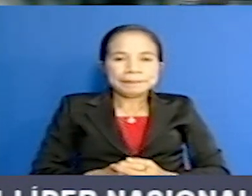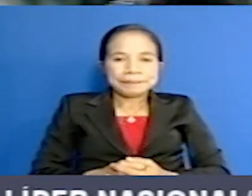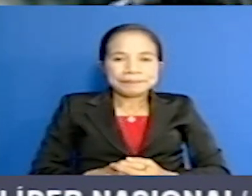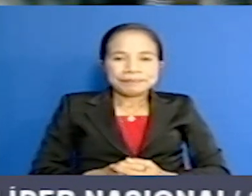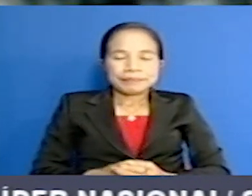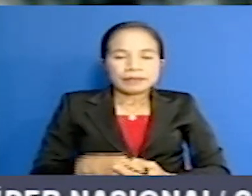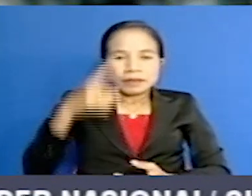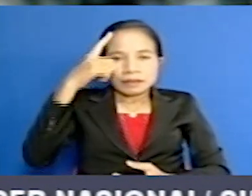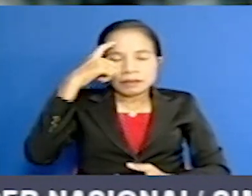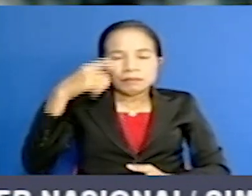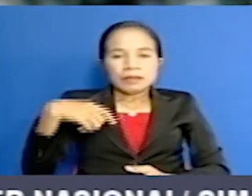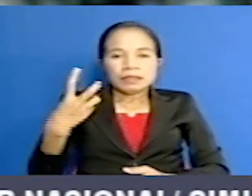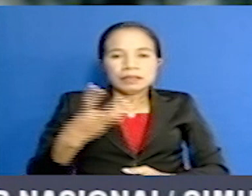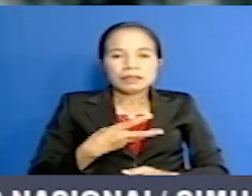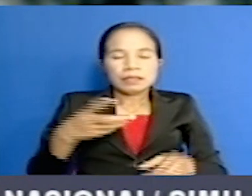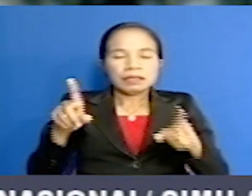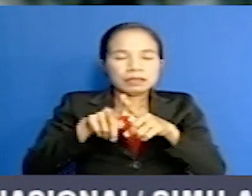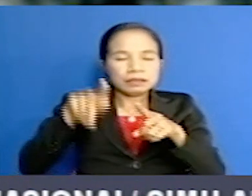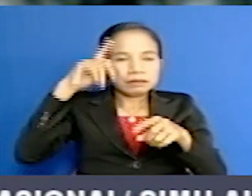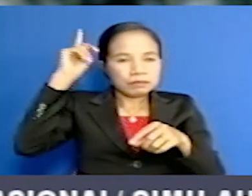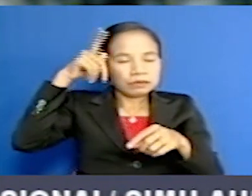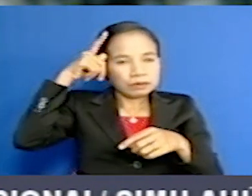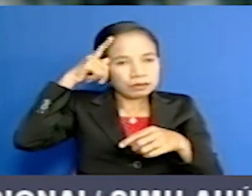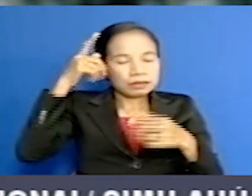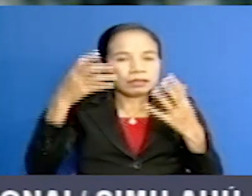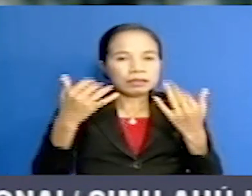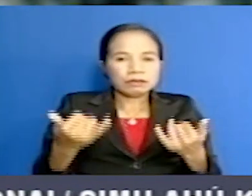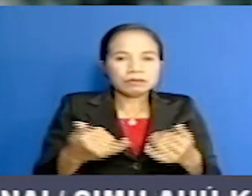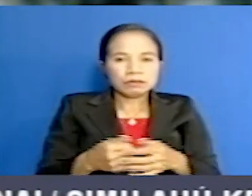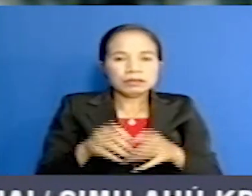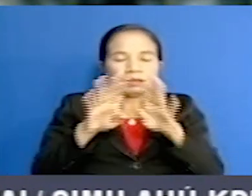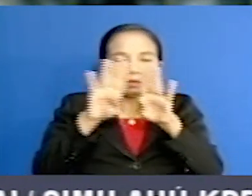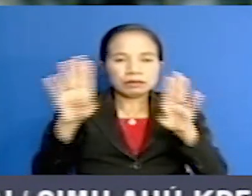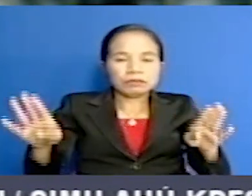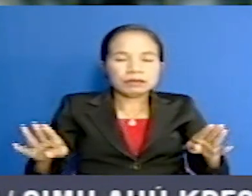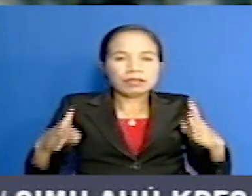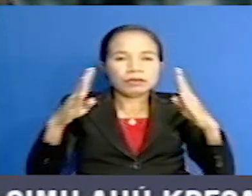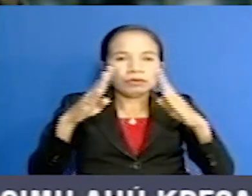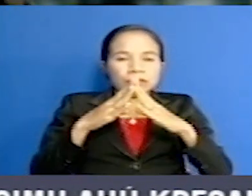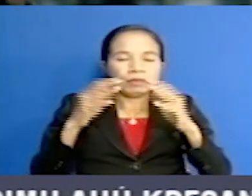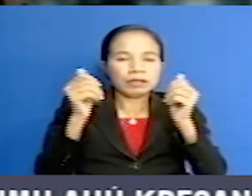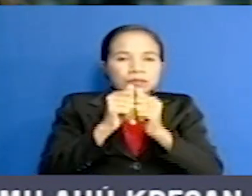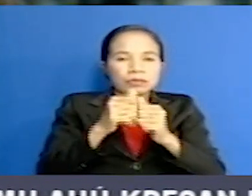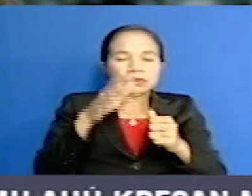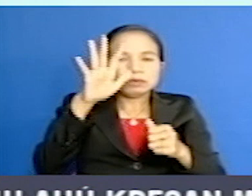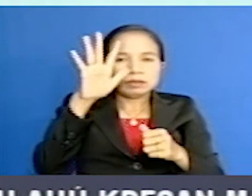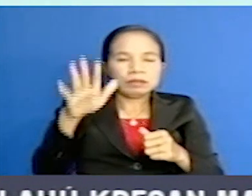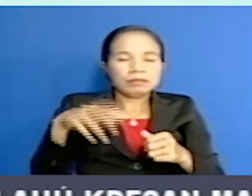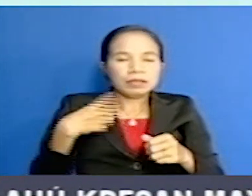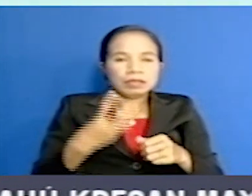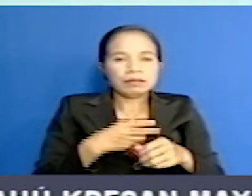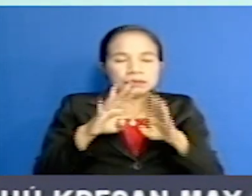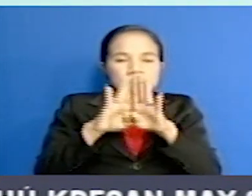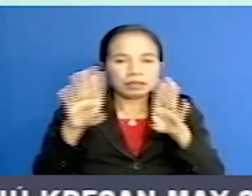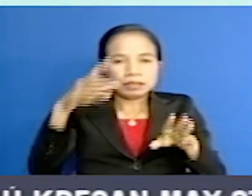Tama ne ma kita muda politika. I ohin inagura tani dene ba uma lima ona mag inagura i